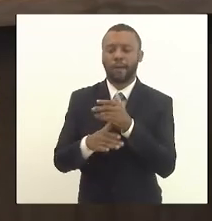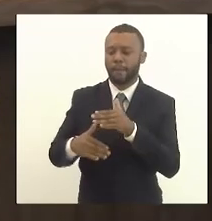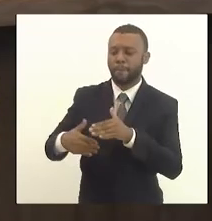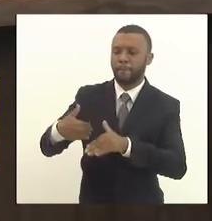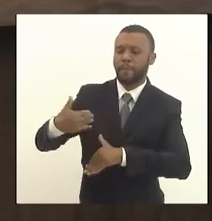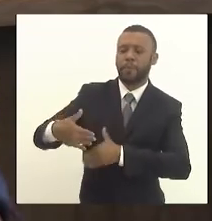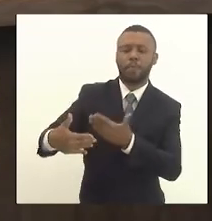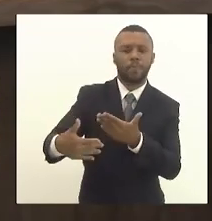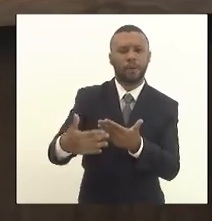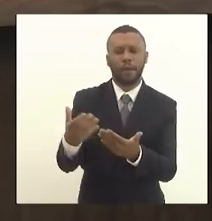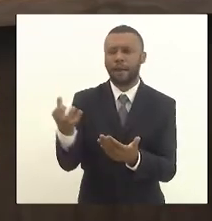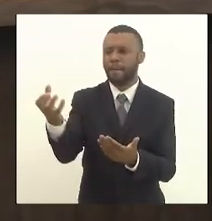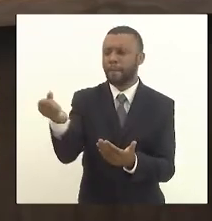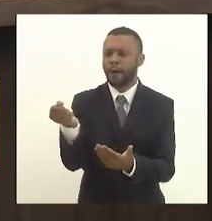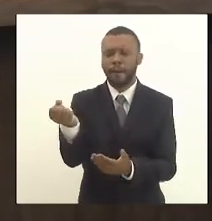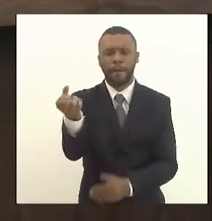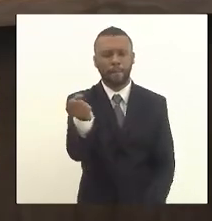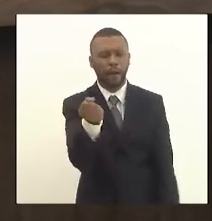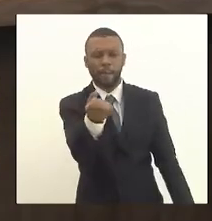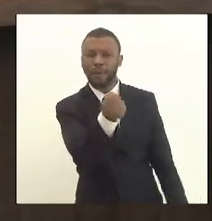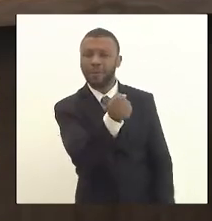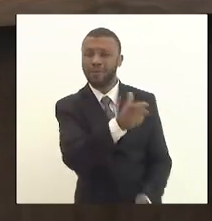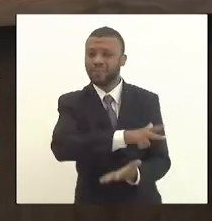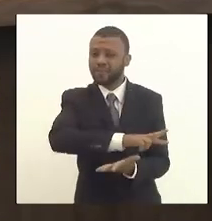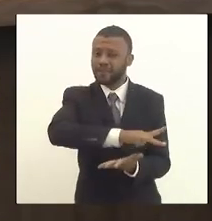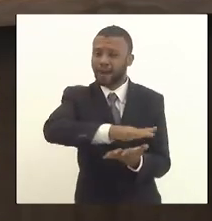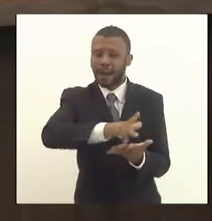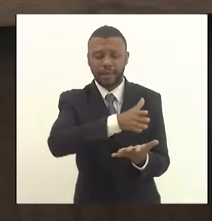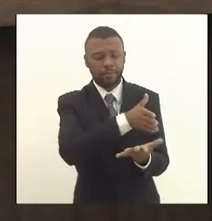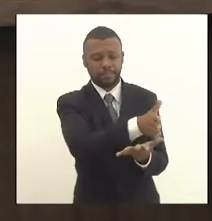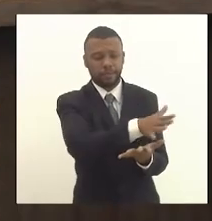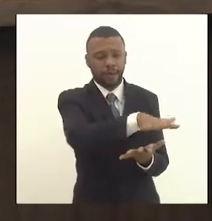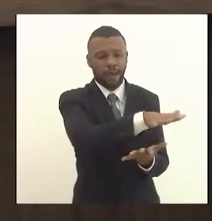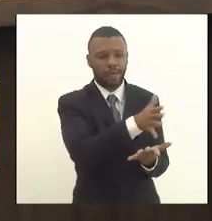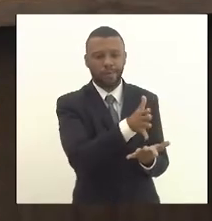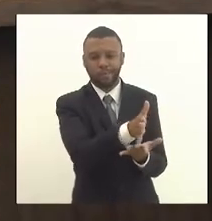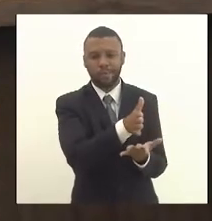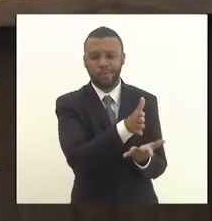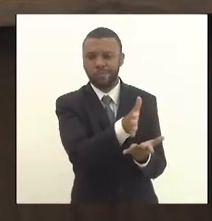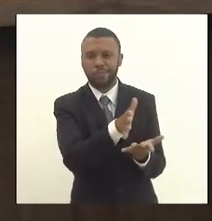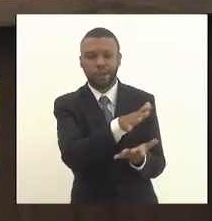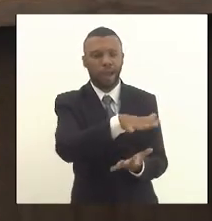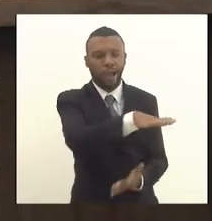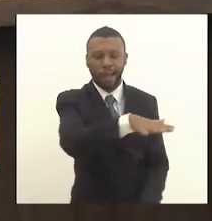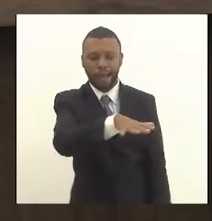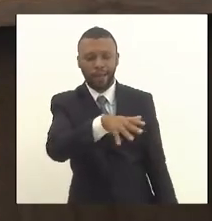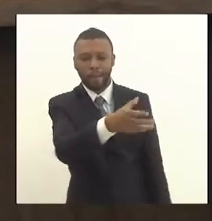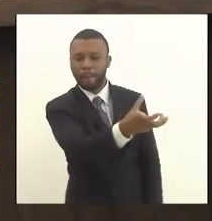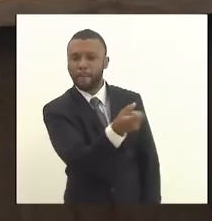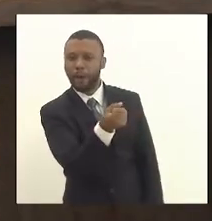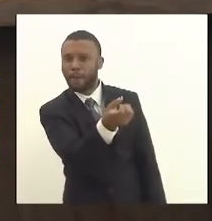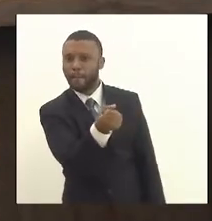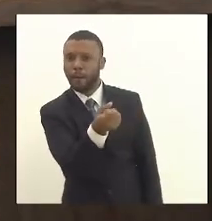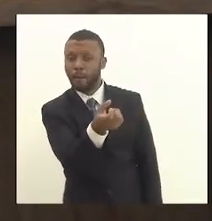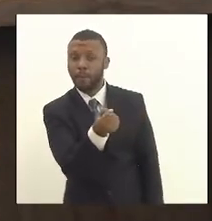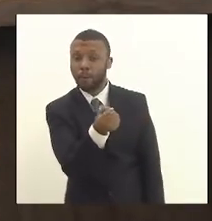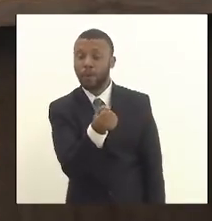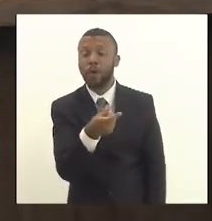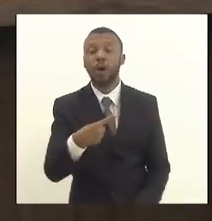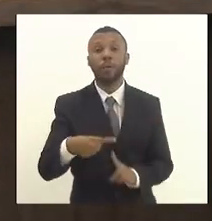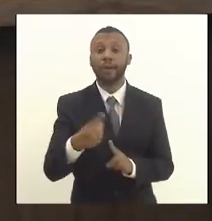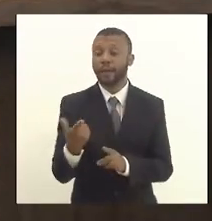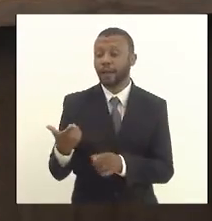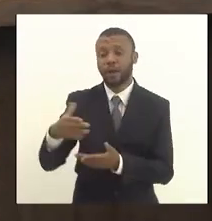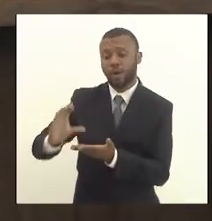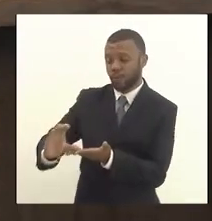recebíveis que o fundo soberano vai ser usado para você dar o start no programa,